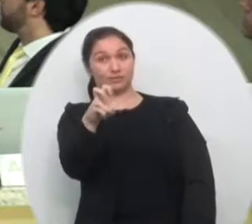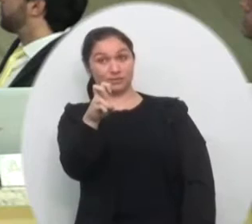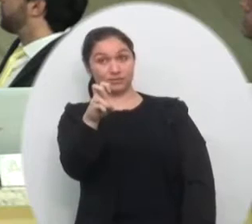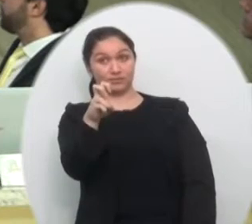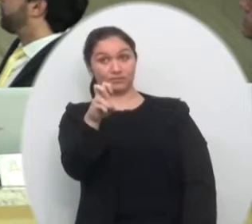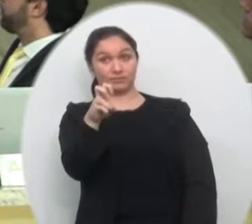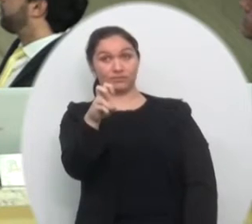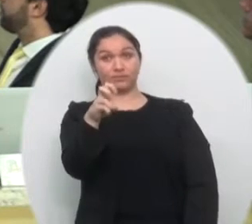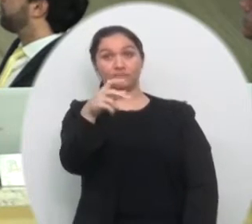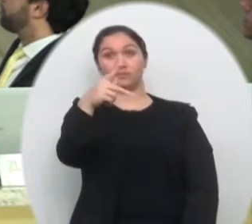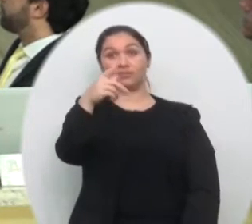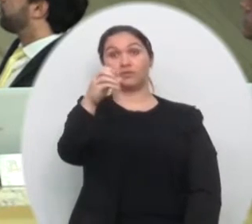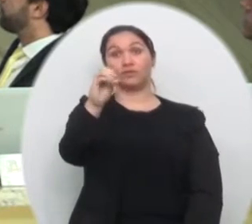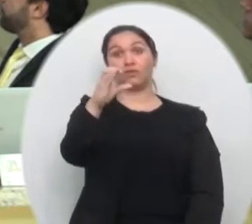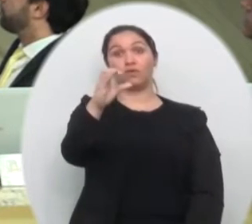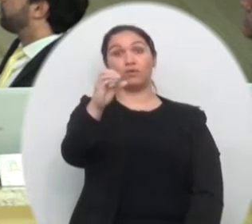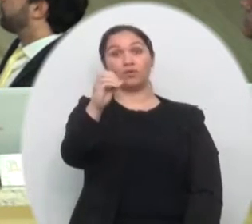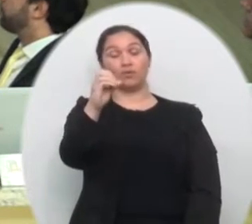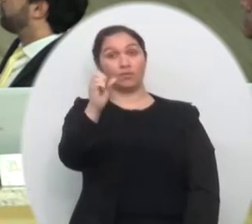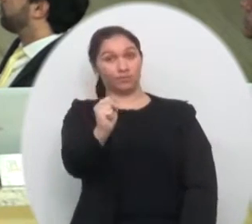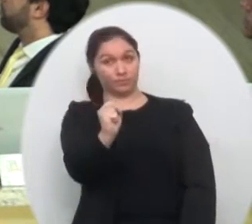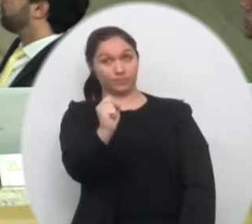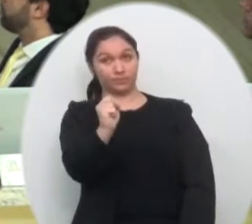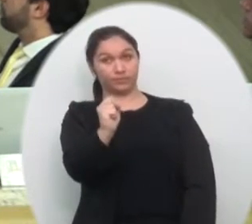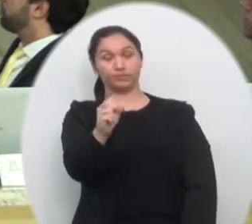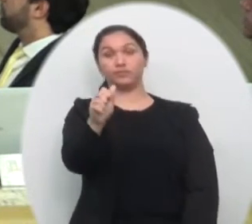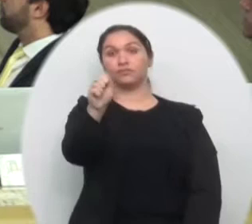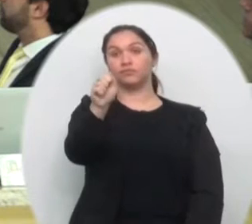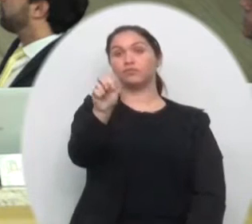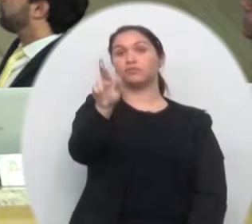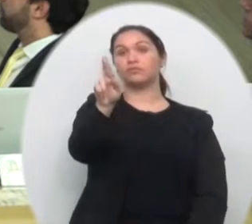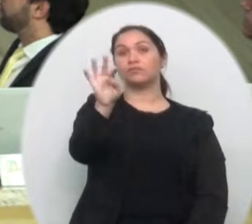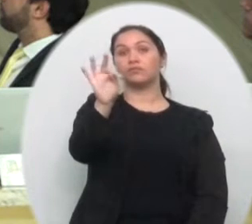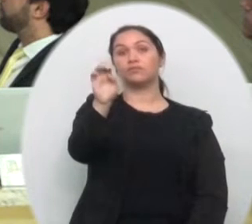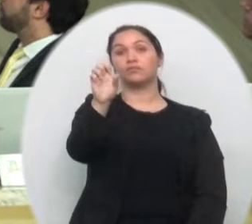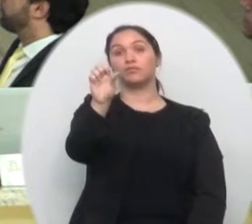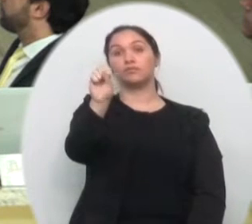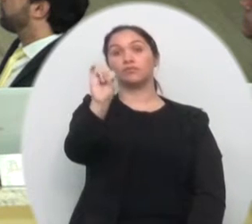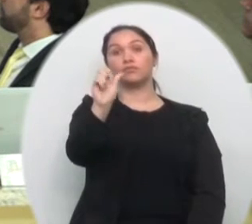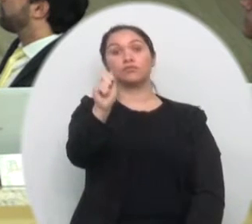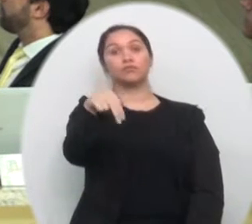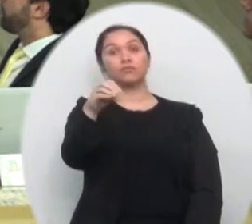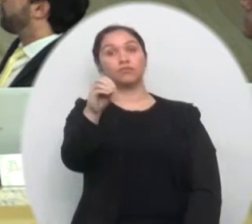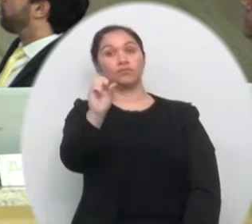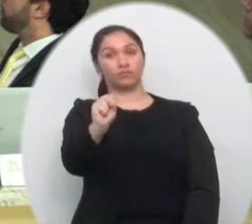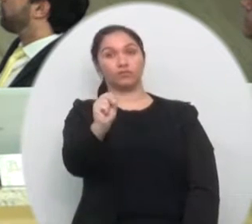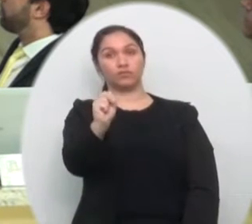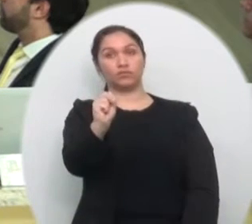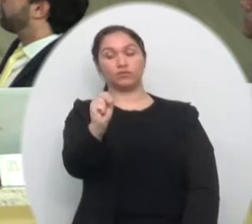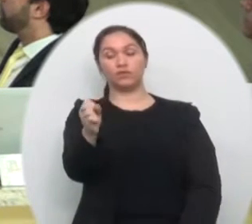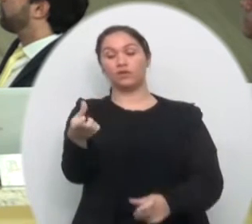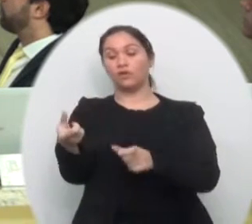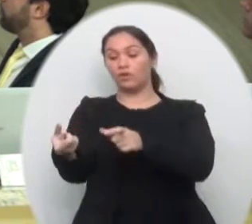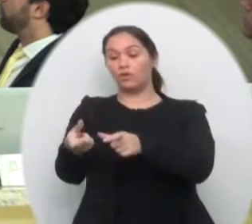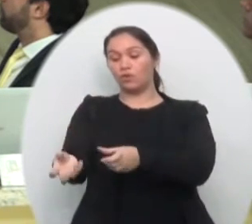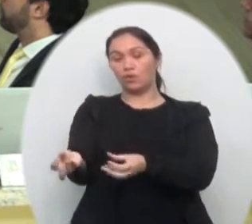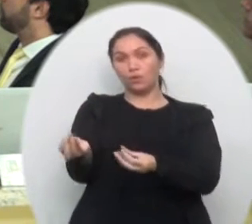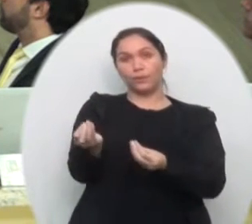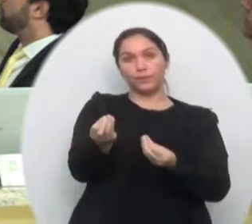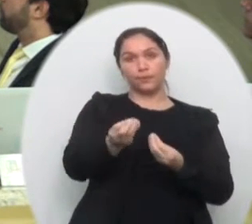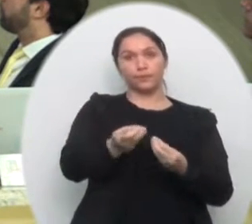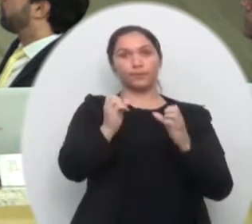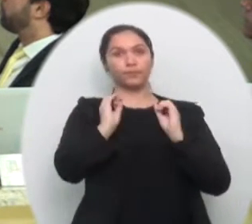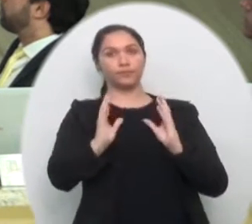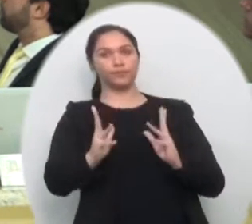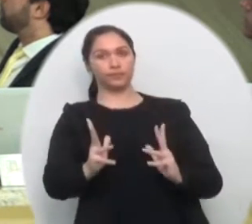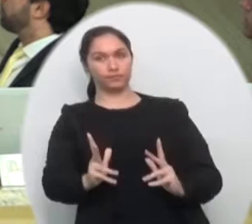lavar o frango. Para vocês terem ideia, relatos de funcionários lá dentro, para cada frango